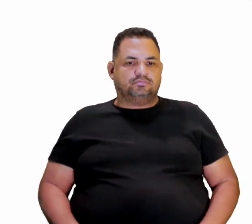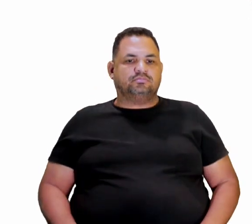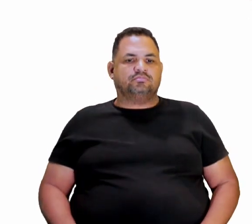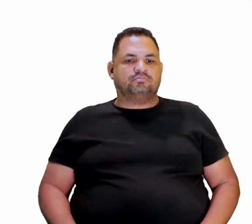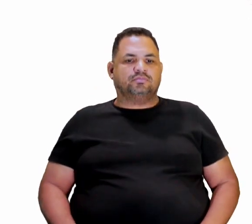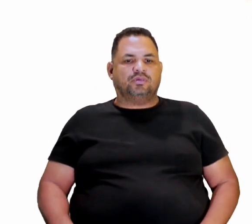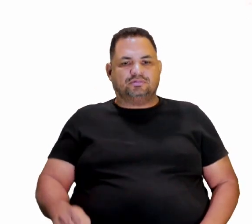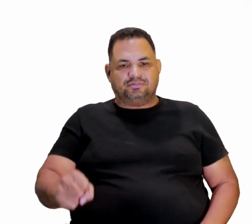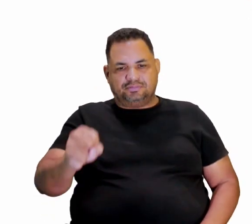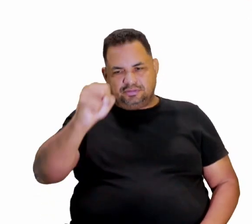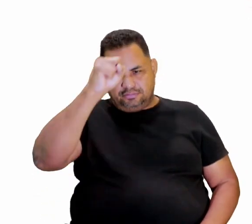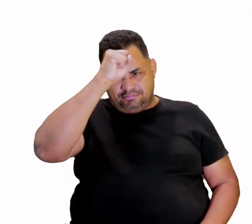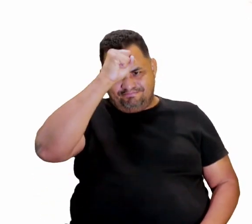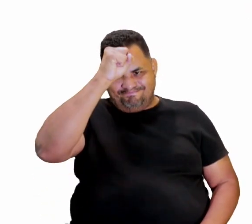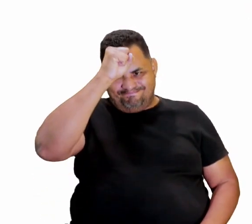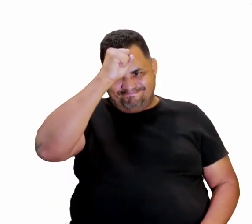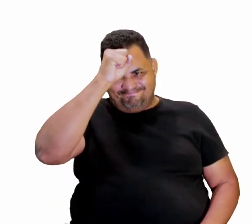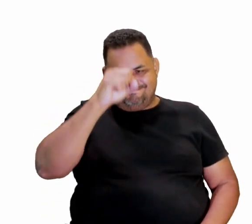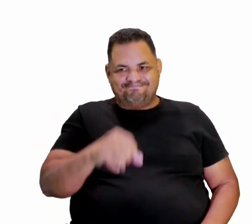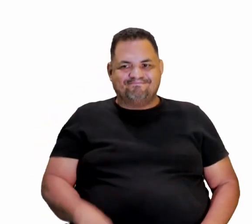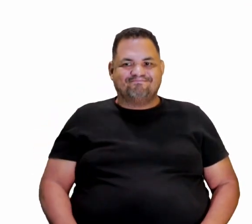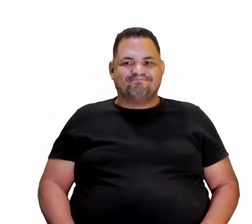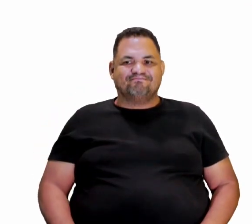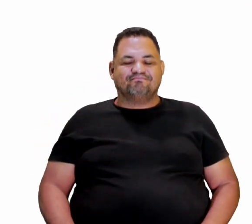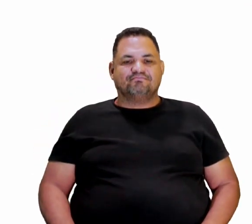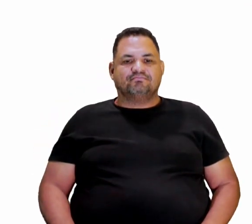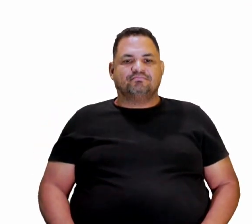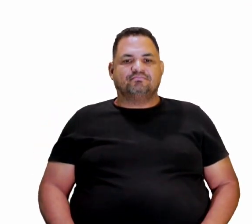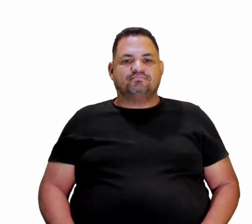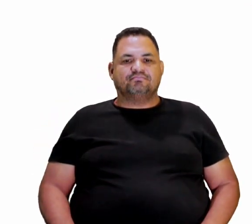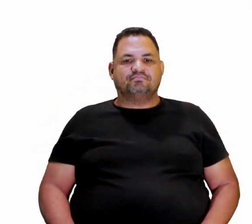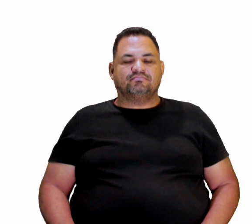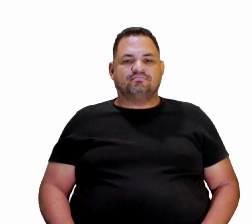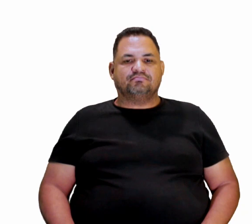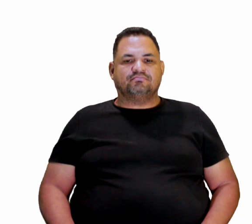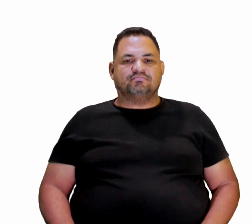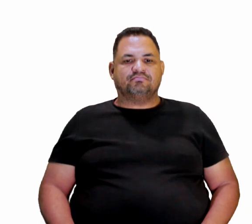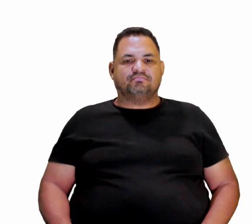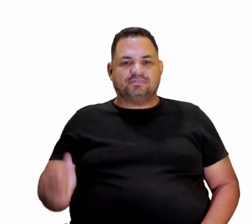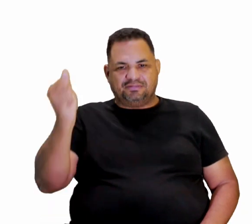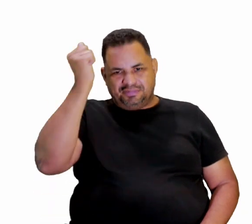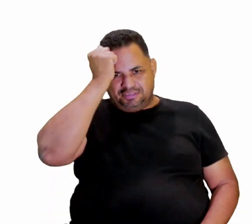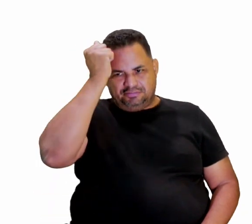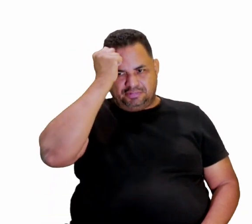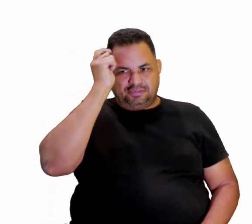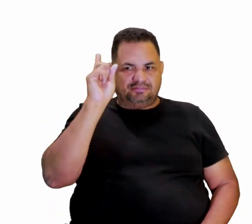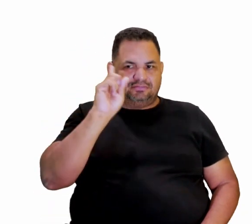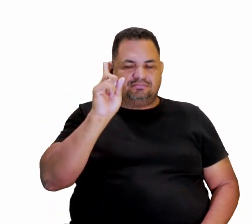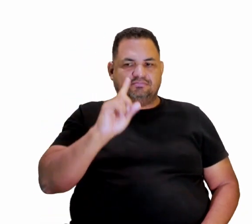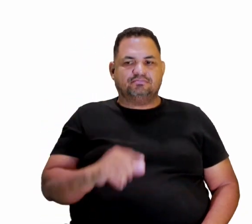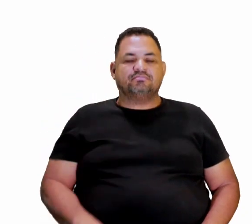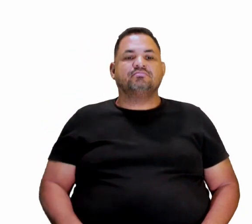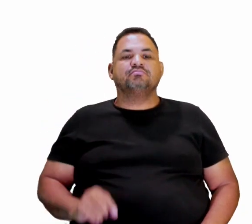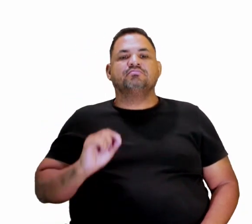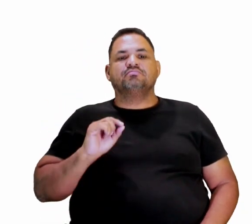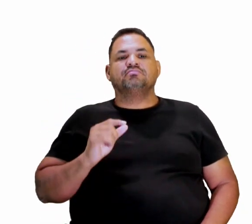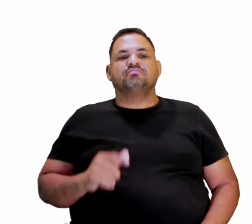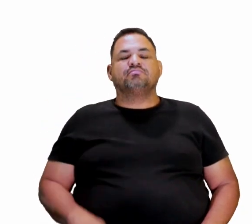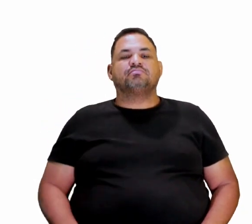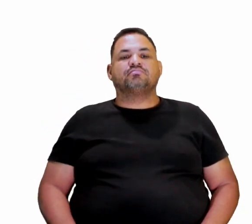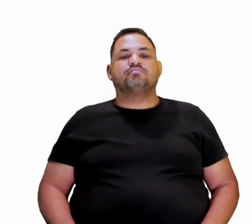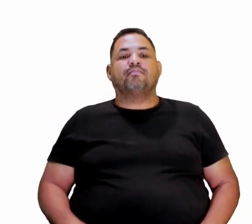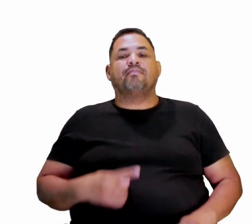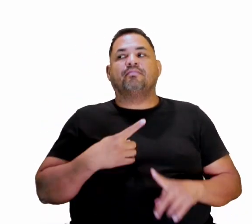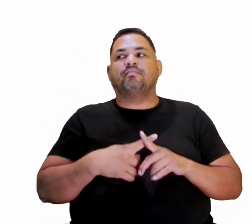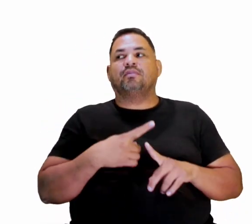Expressa arrependimento? Muito menos. Por que está ocorrendo agora? Por que essa resposta,